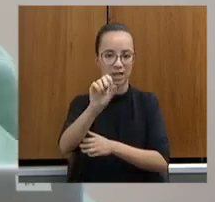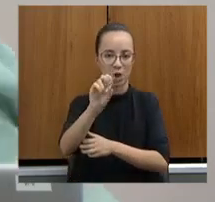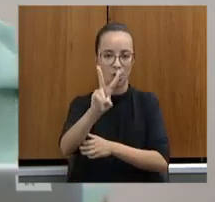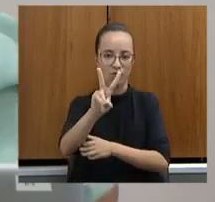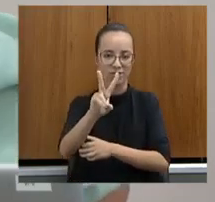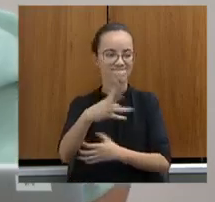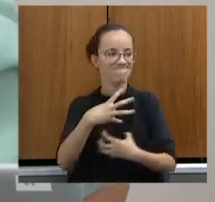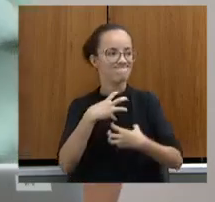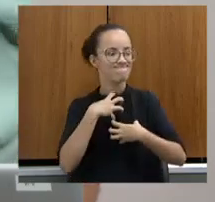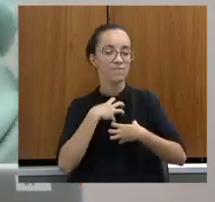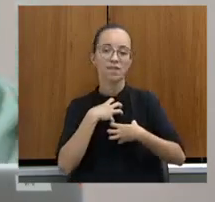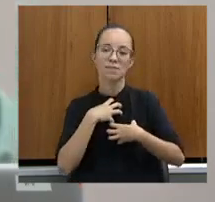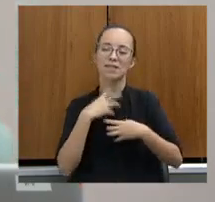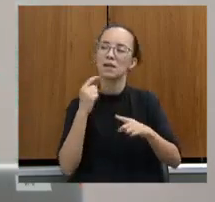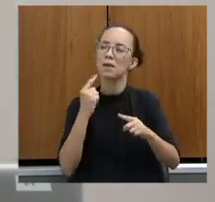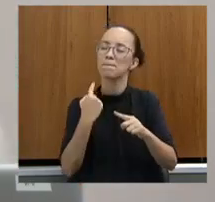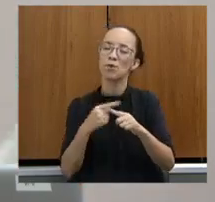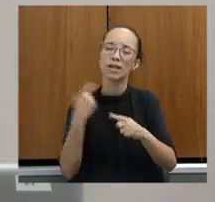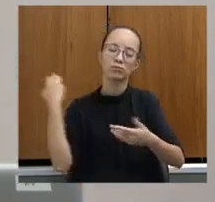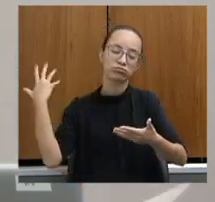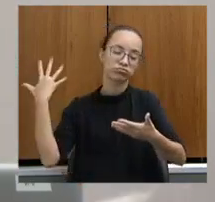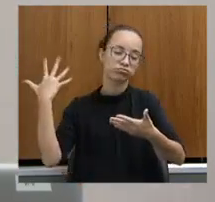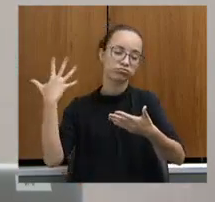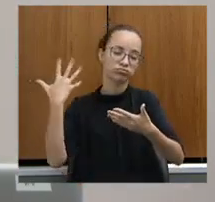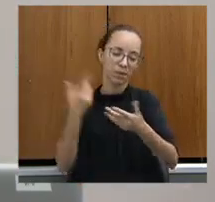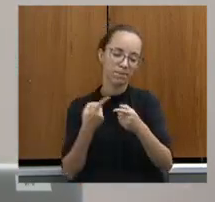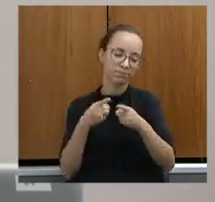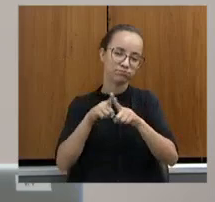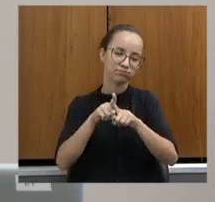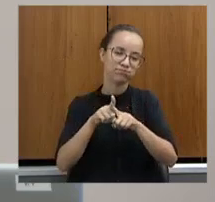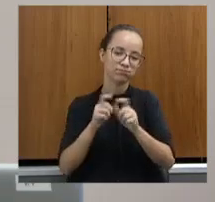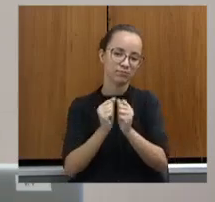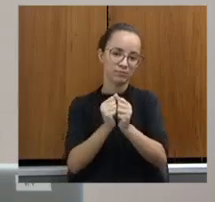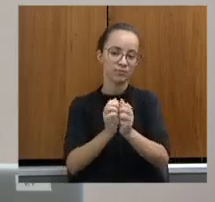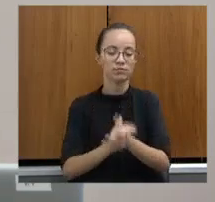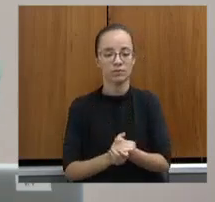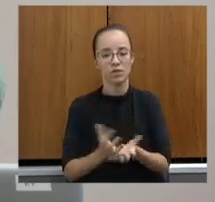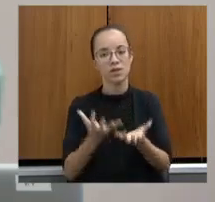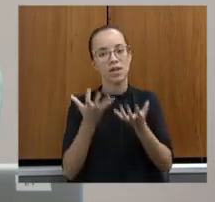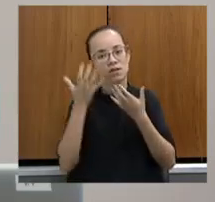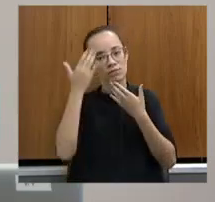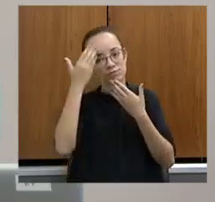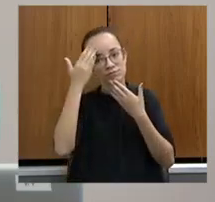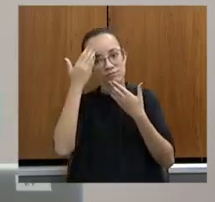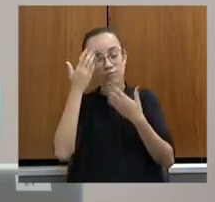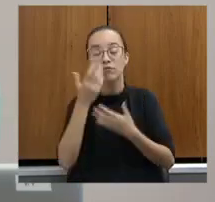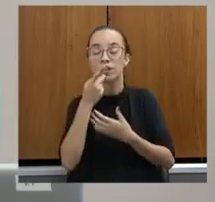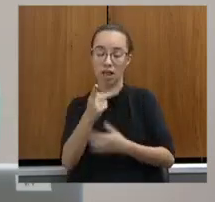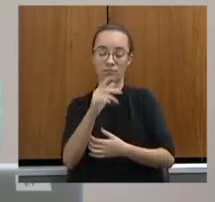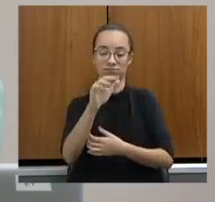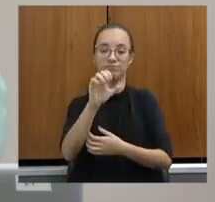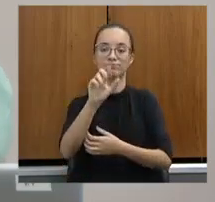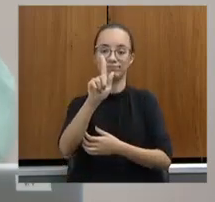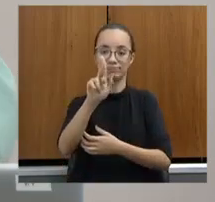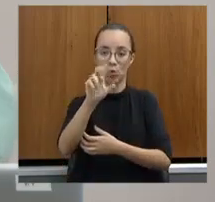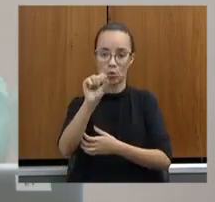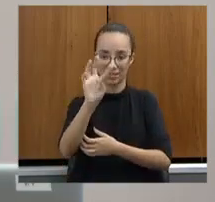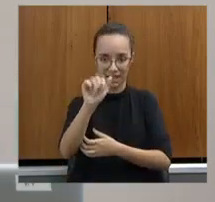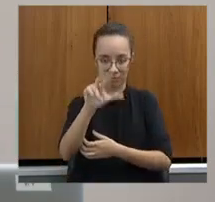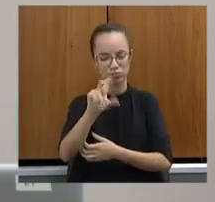é devida caminhada na forma como ela foi eu gostaria de dizer secretário Gustavo que